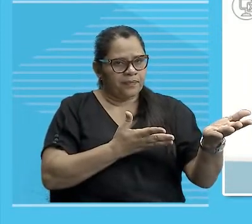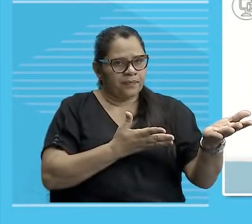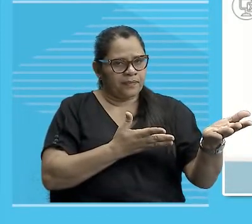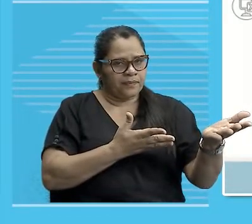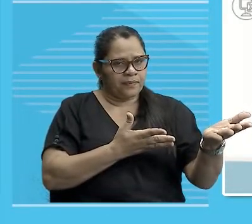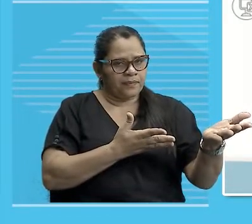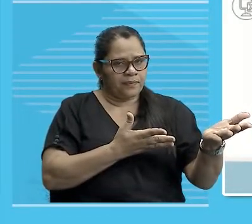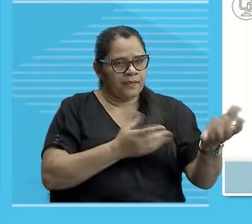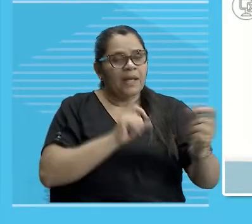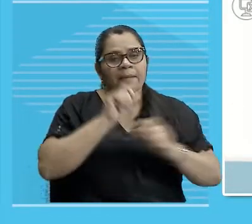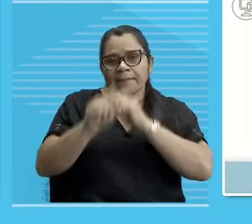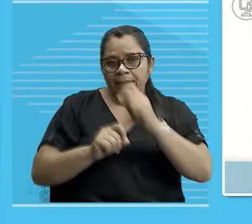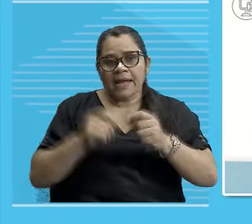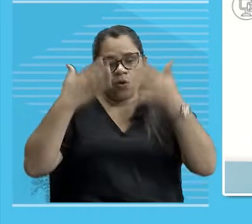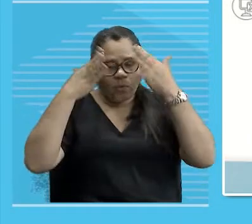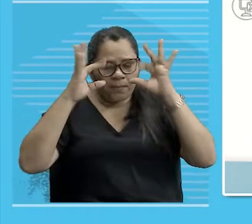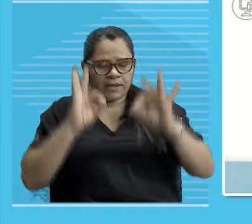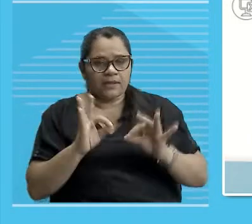efeitos, tá?